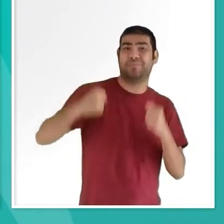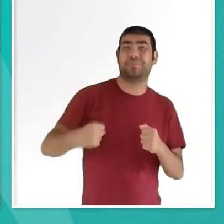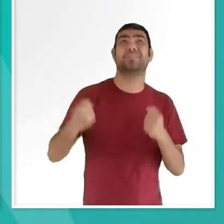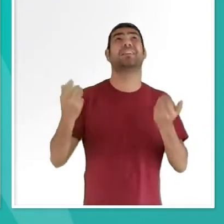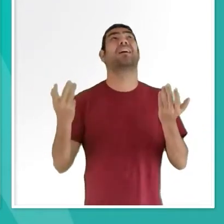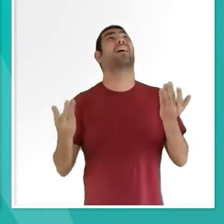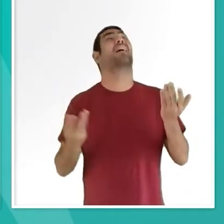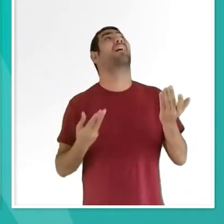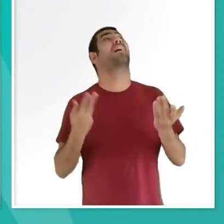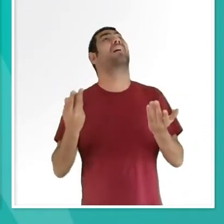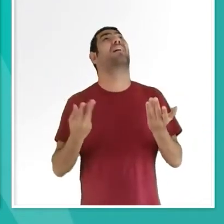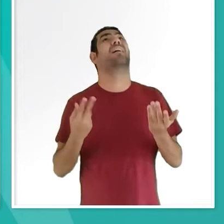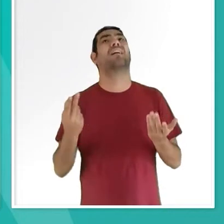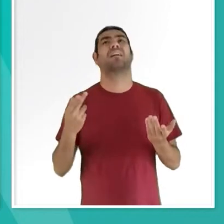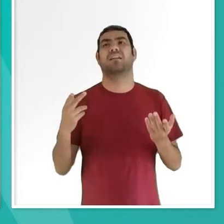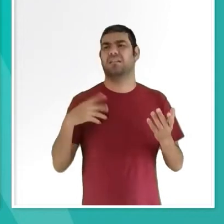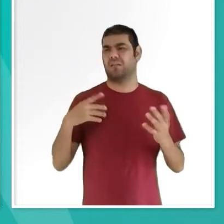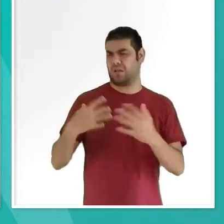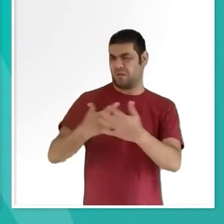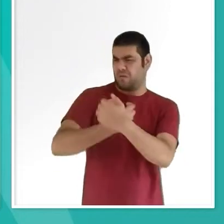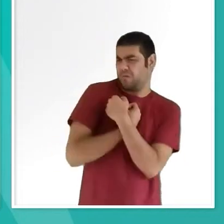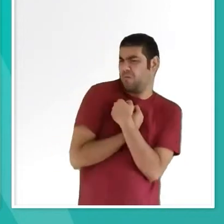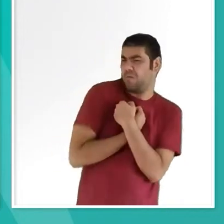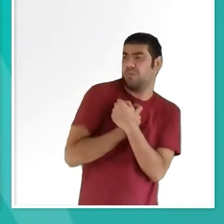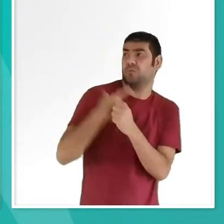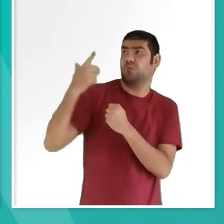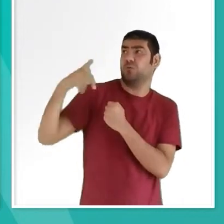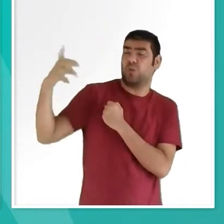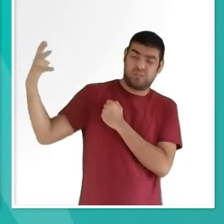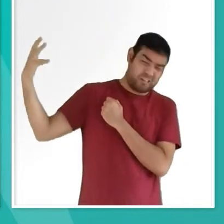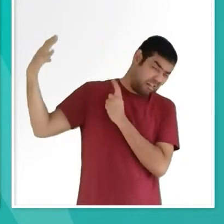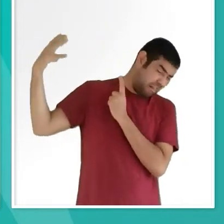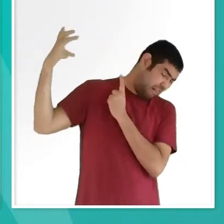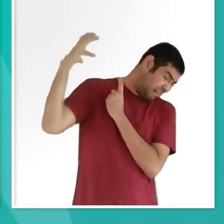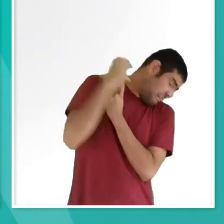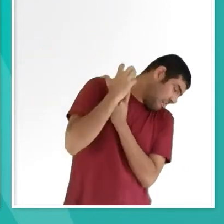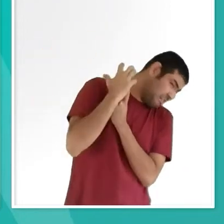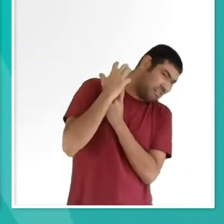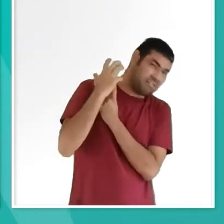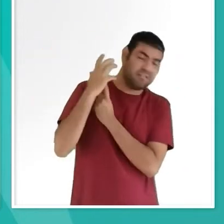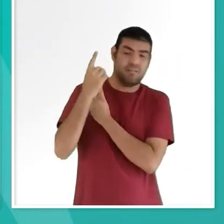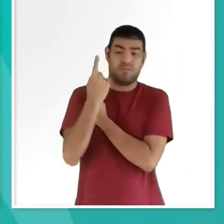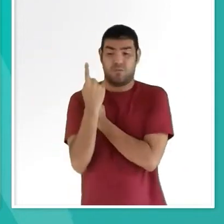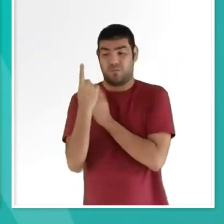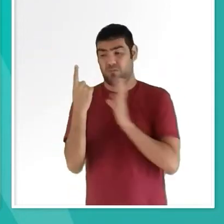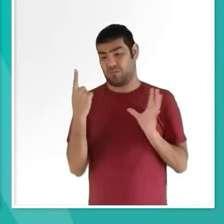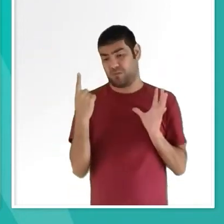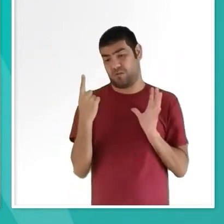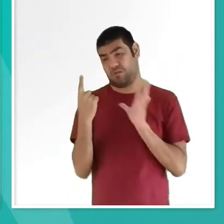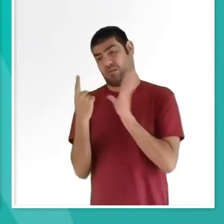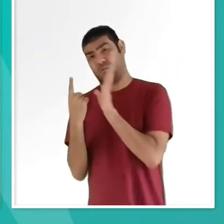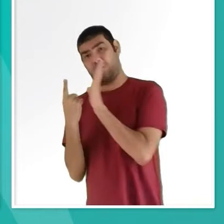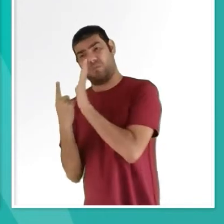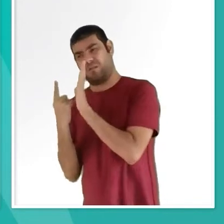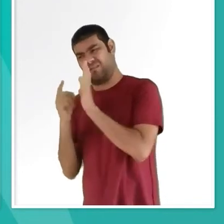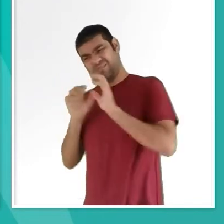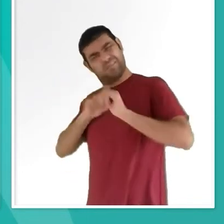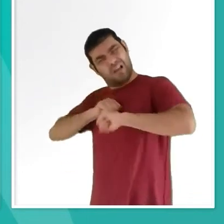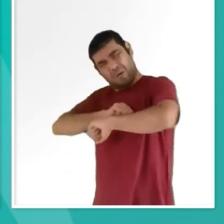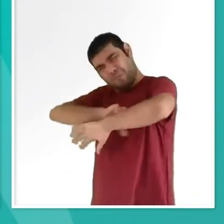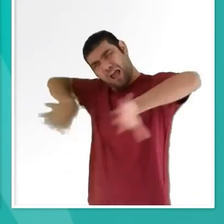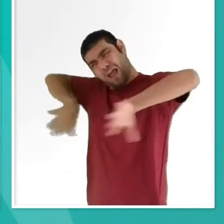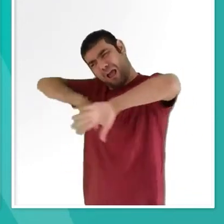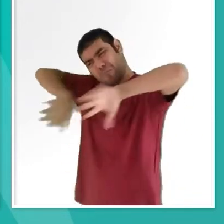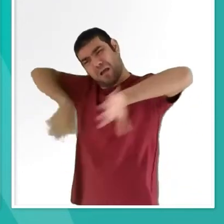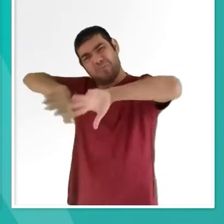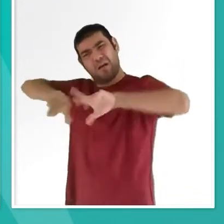um segurar a bola e o restante dos colegas da equipe vir junto e derrubando todo mundo que viesse na frente,